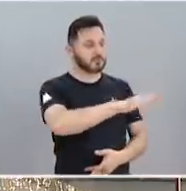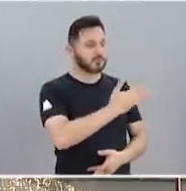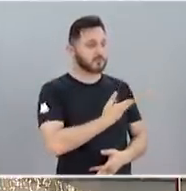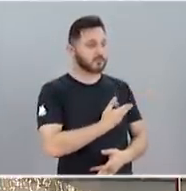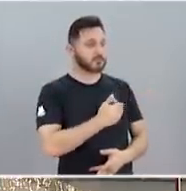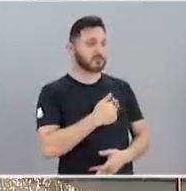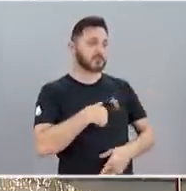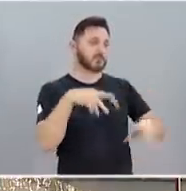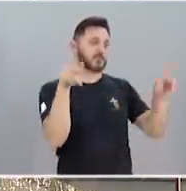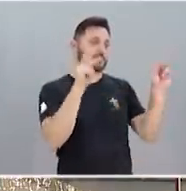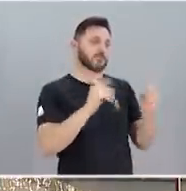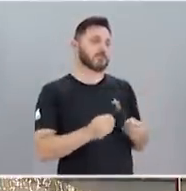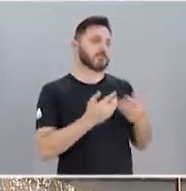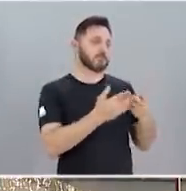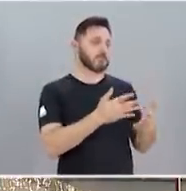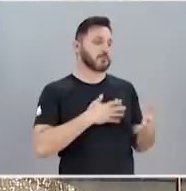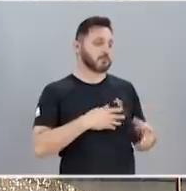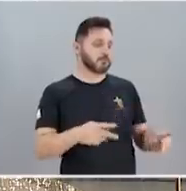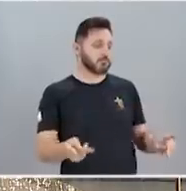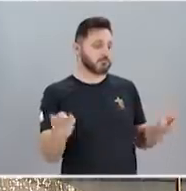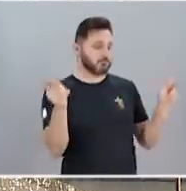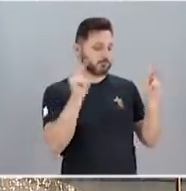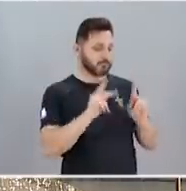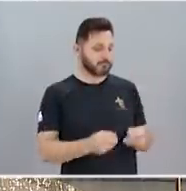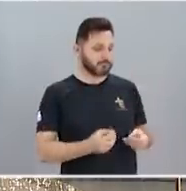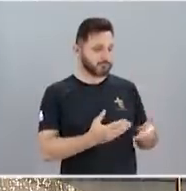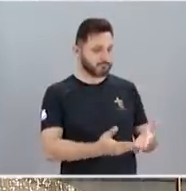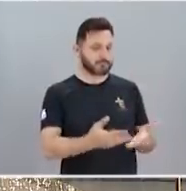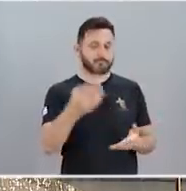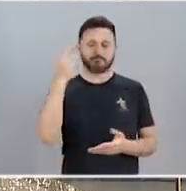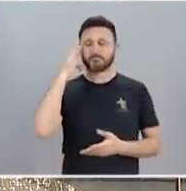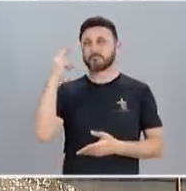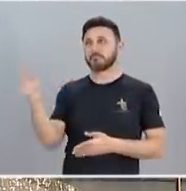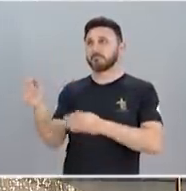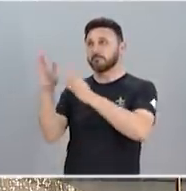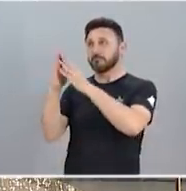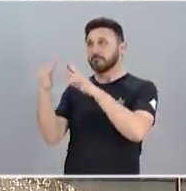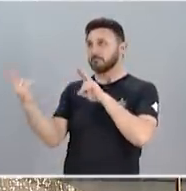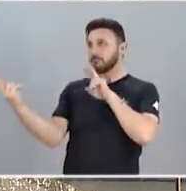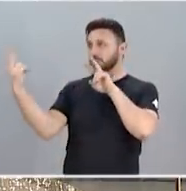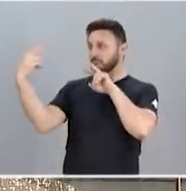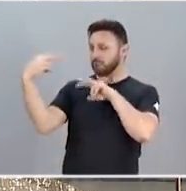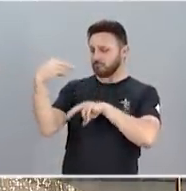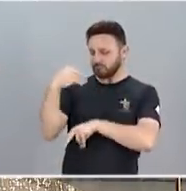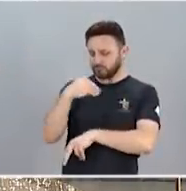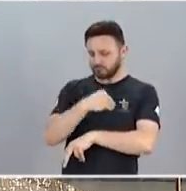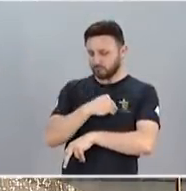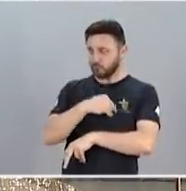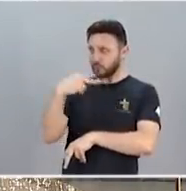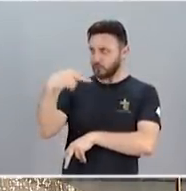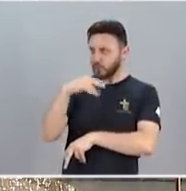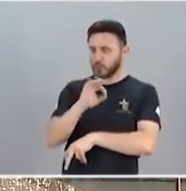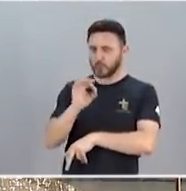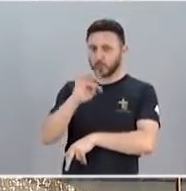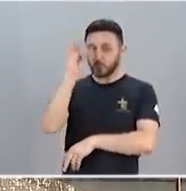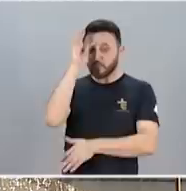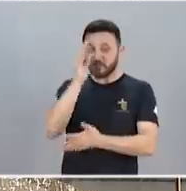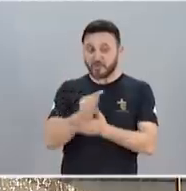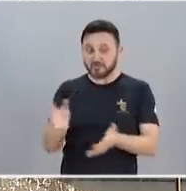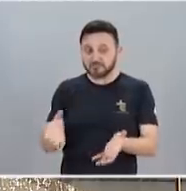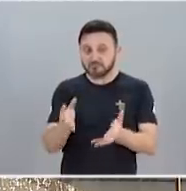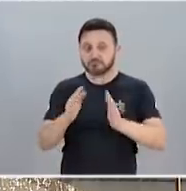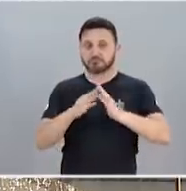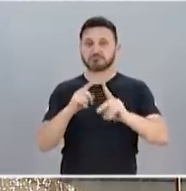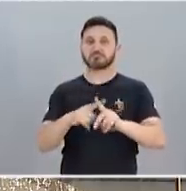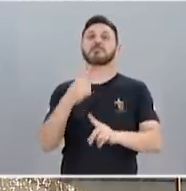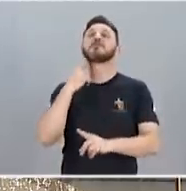aos vossos apóstolos: eu vos deixo a paz, eu vos dou a minha paz. Não olheis os nossos pecados, mas a fé que anima a vossa